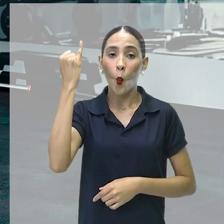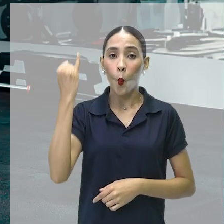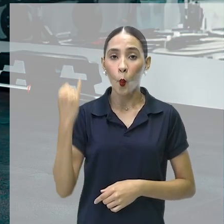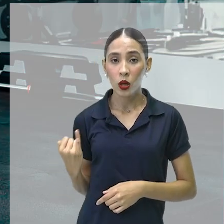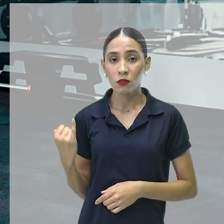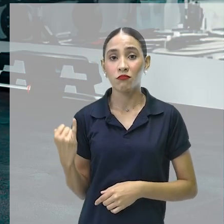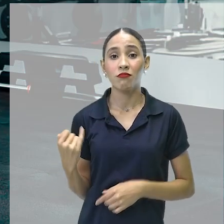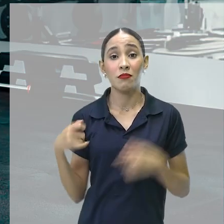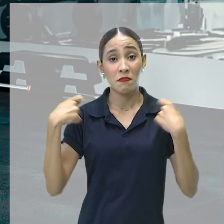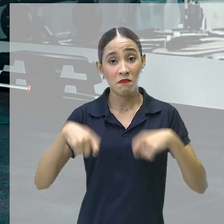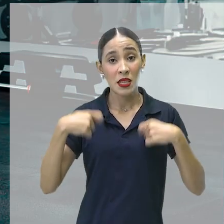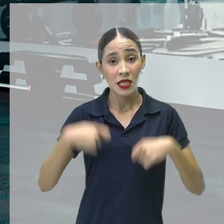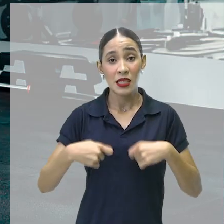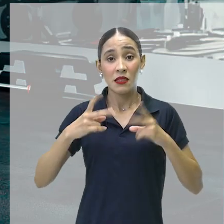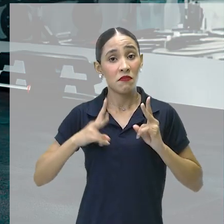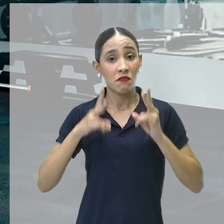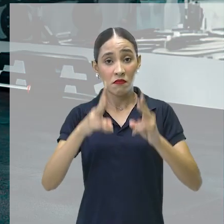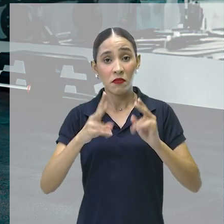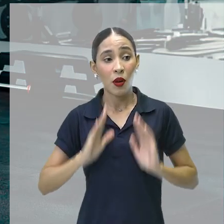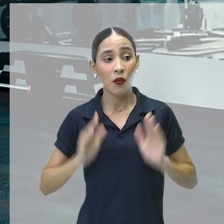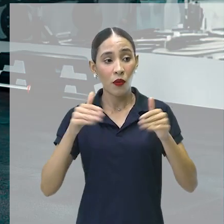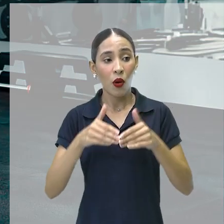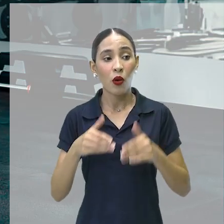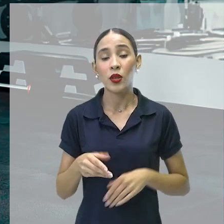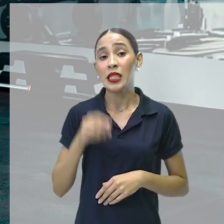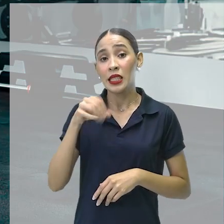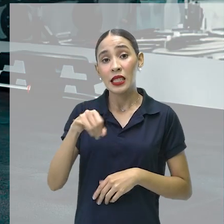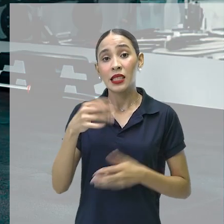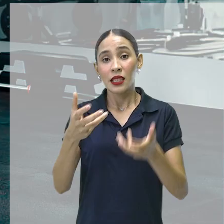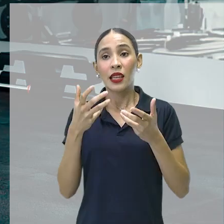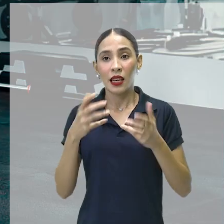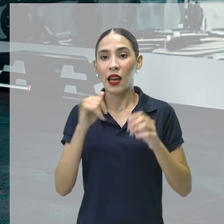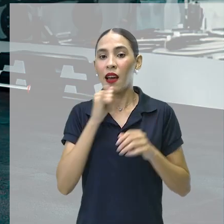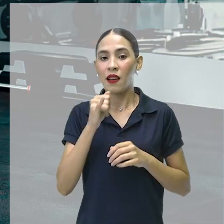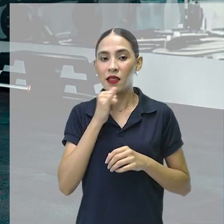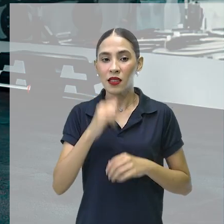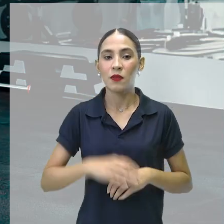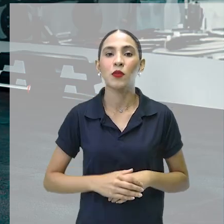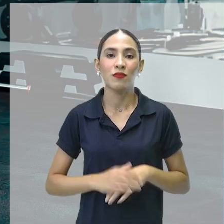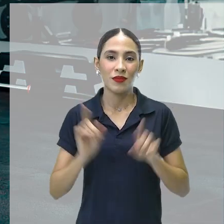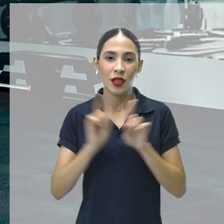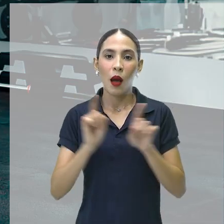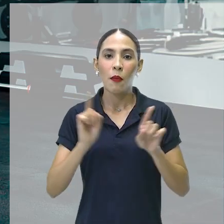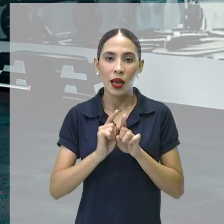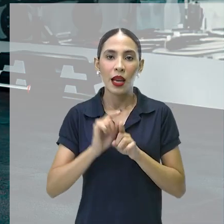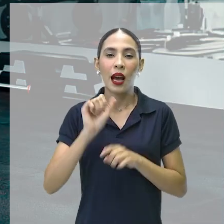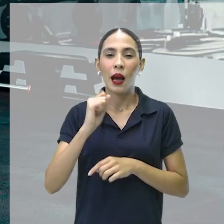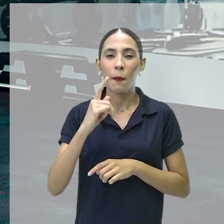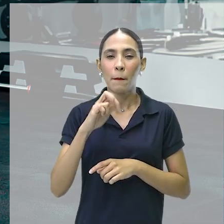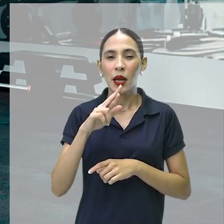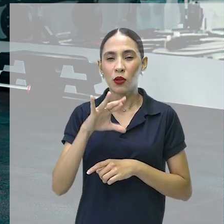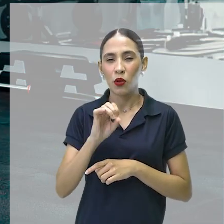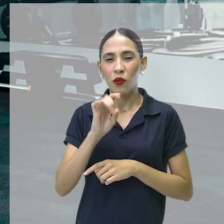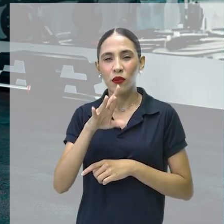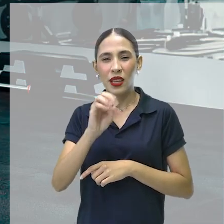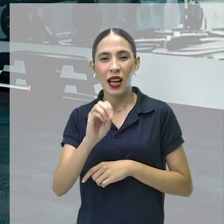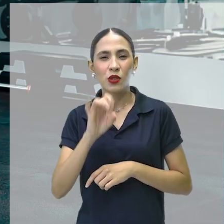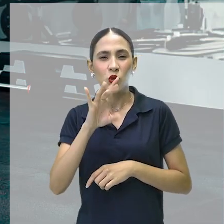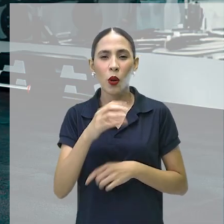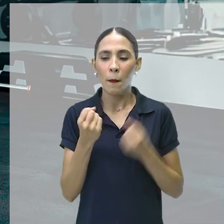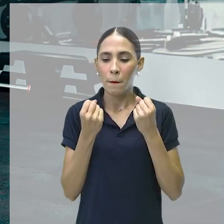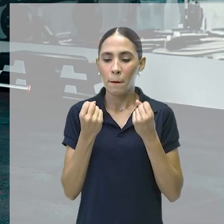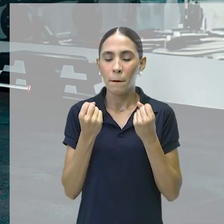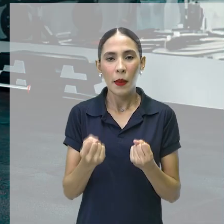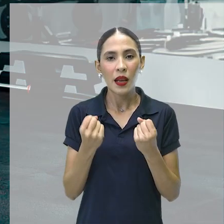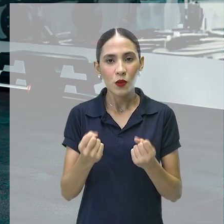emagrecer, precisa ter constância. Se você quer ali hipertrofiar, precisa ter constância. Se quer somente manter o